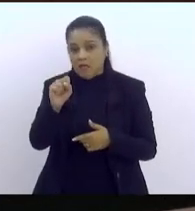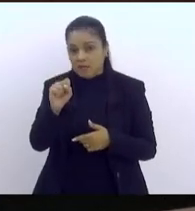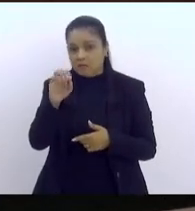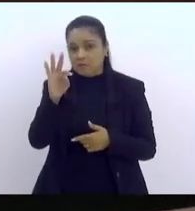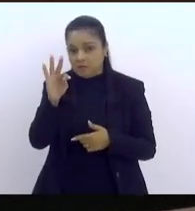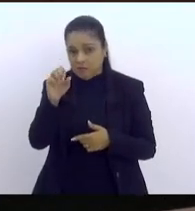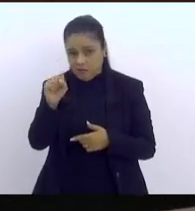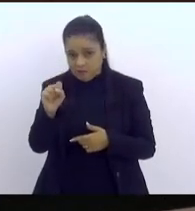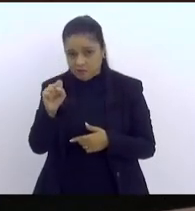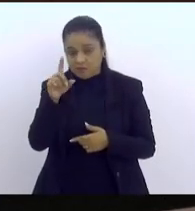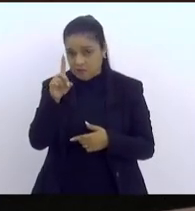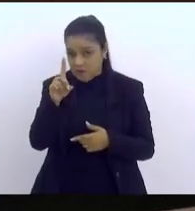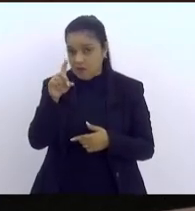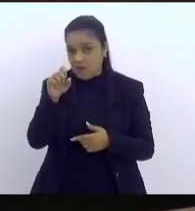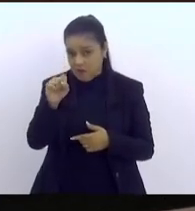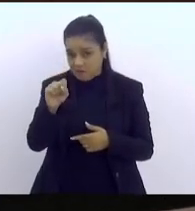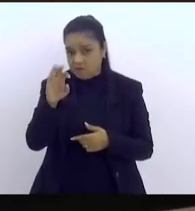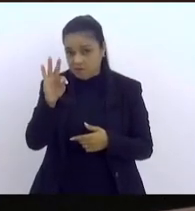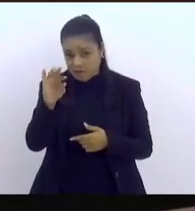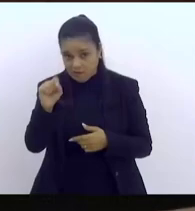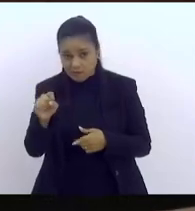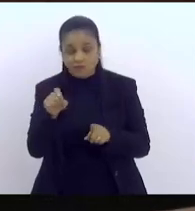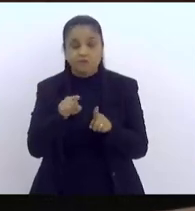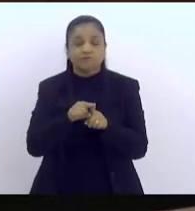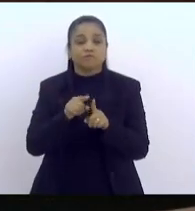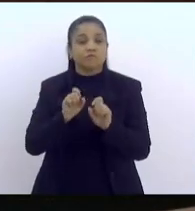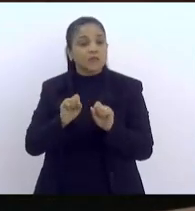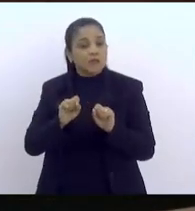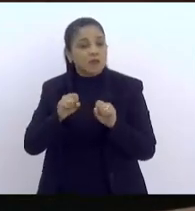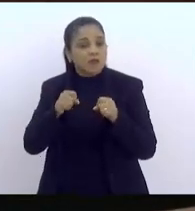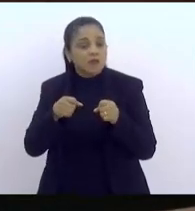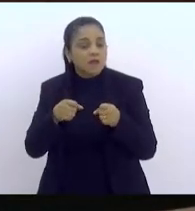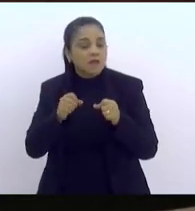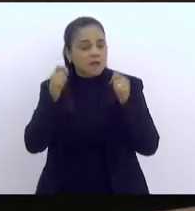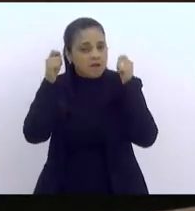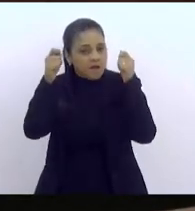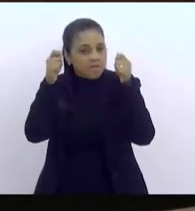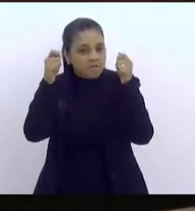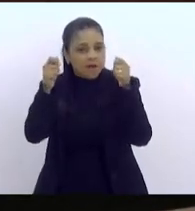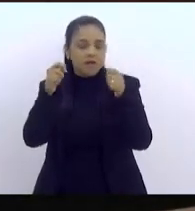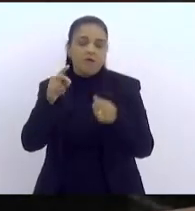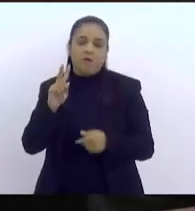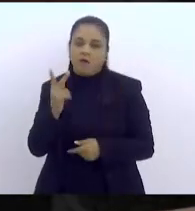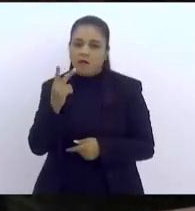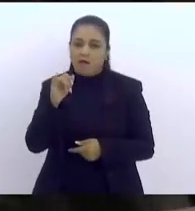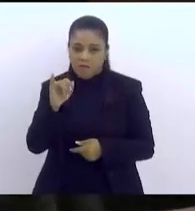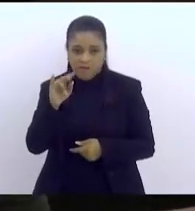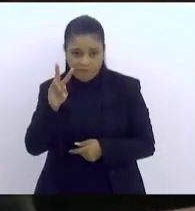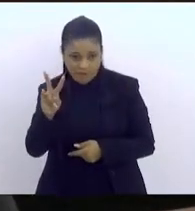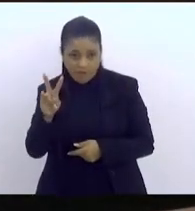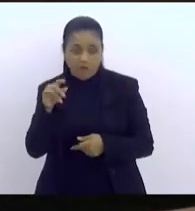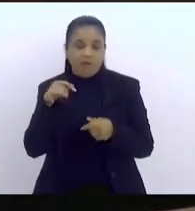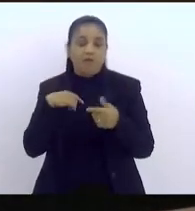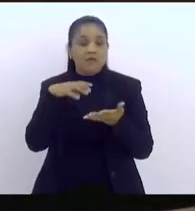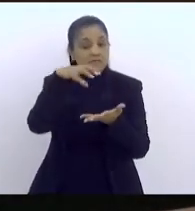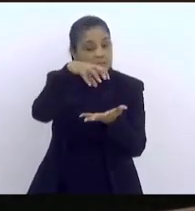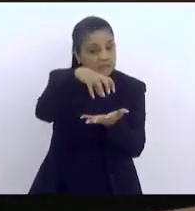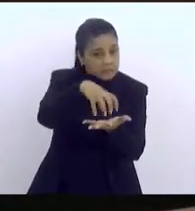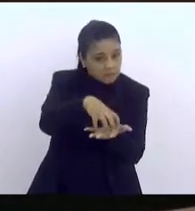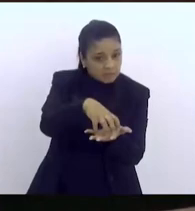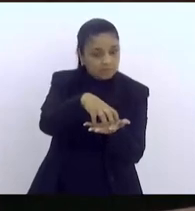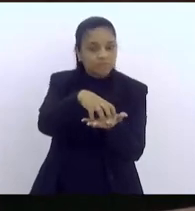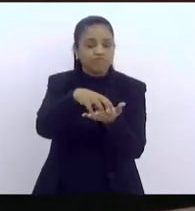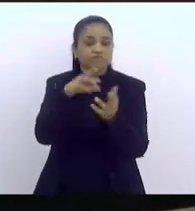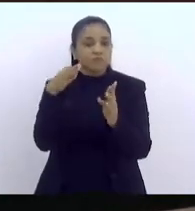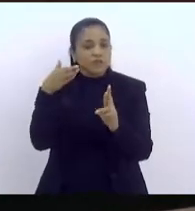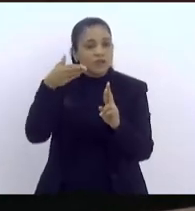de prevenção ao HIV, campanhas de ajudar a formar centros de referência contra a